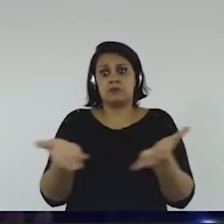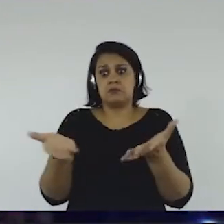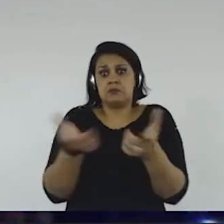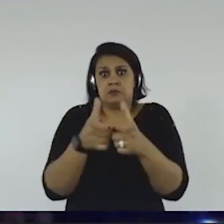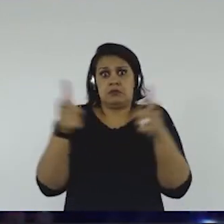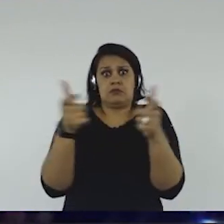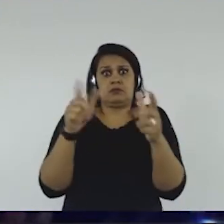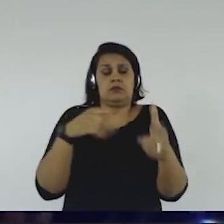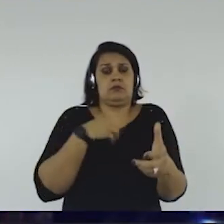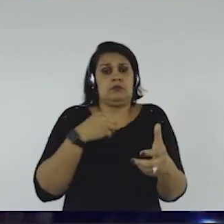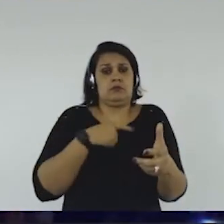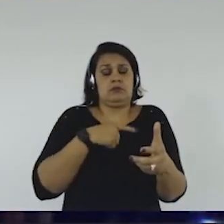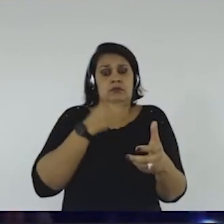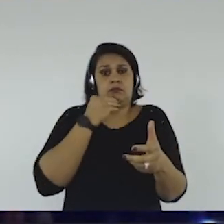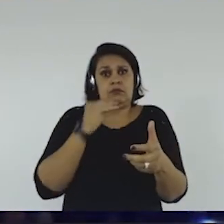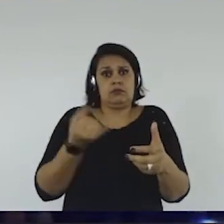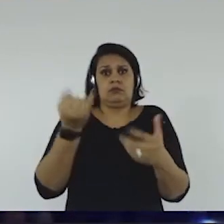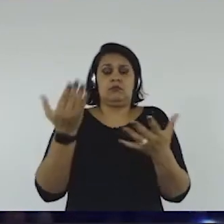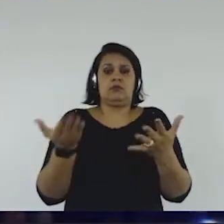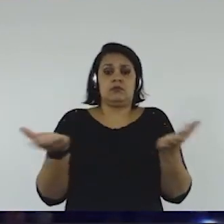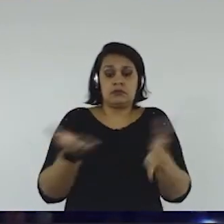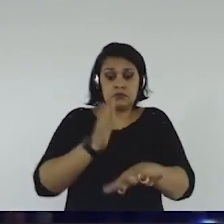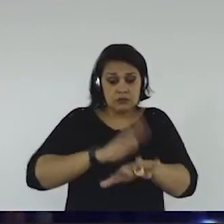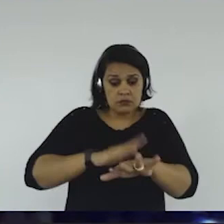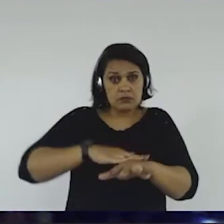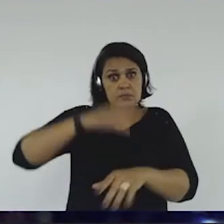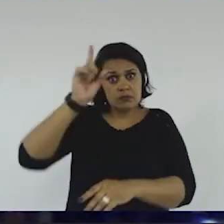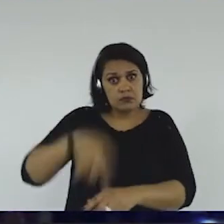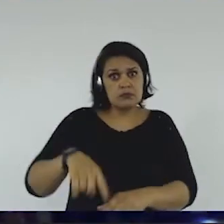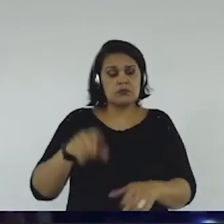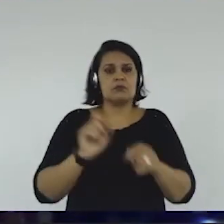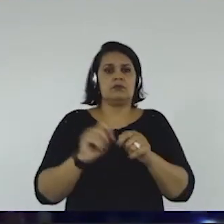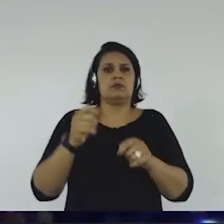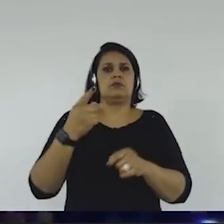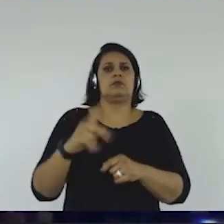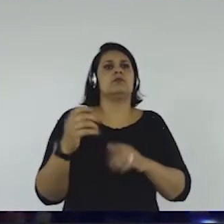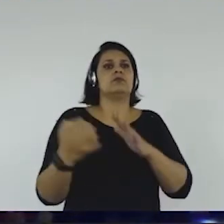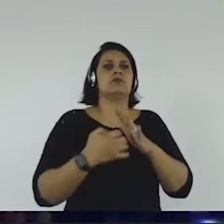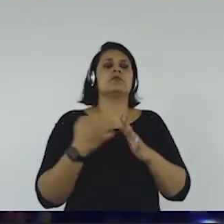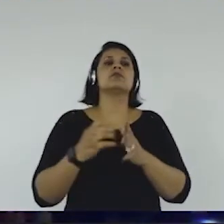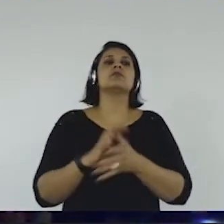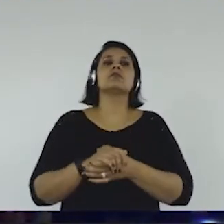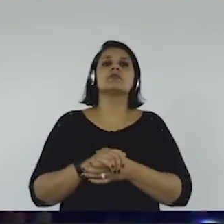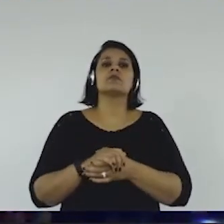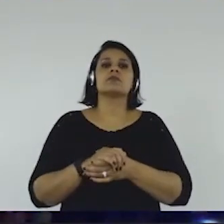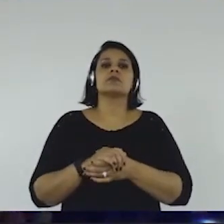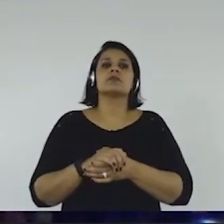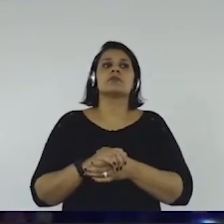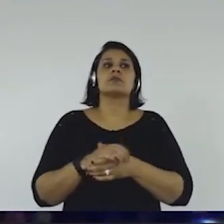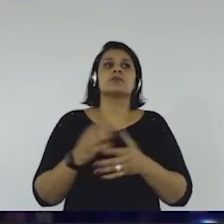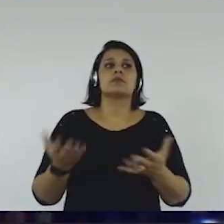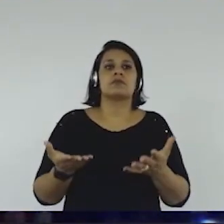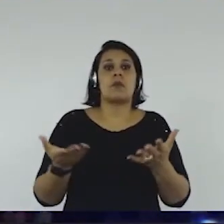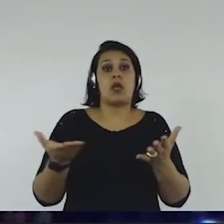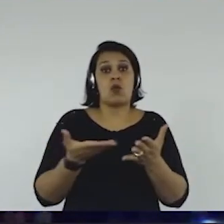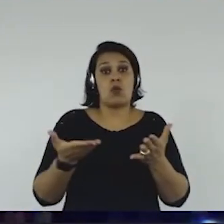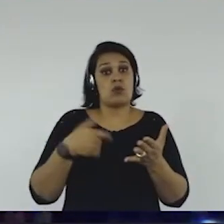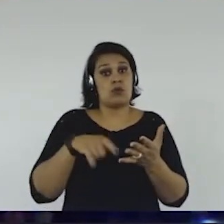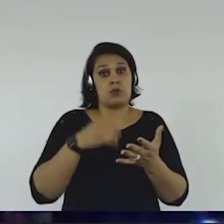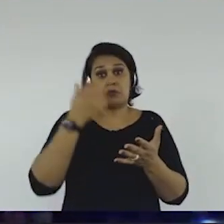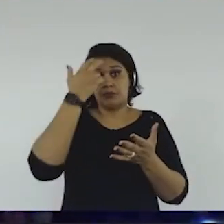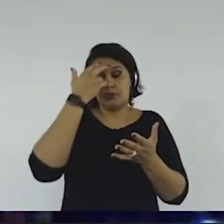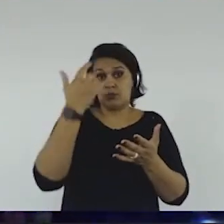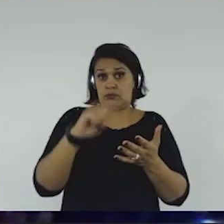oportunidade agora com esta pandemia. Eu acho que essa é a hora e a vez da mediação empresarial no Brasil. E ela já começa a ocorrer. Nós não temos ainda essa cultura da